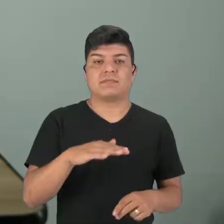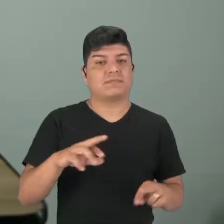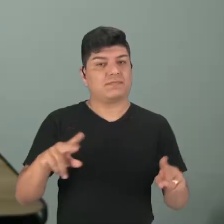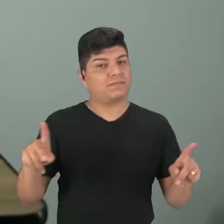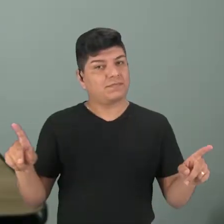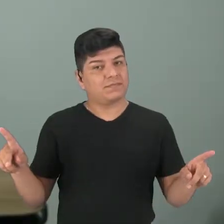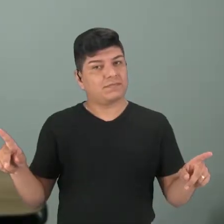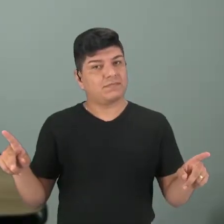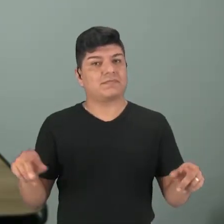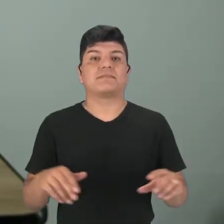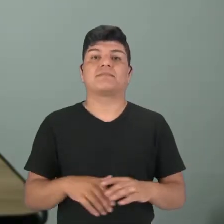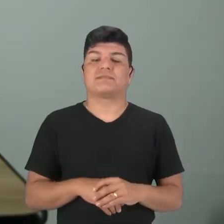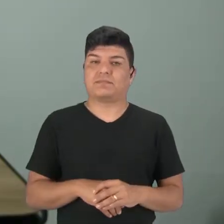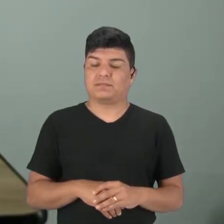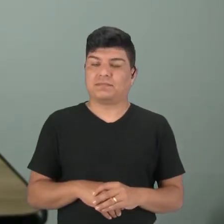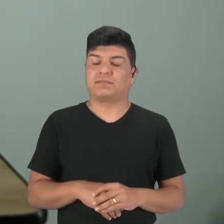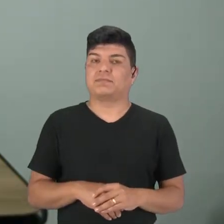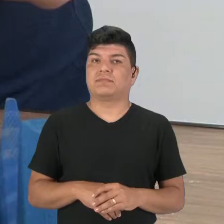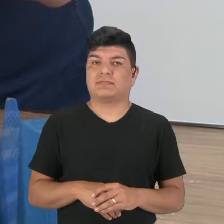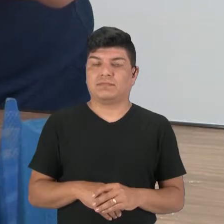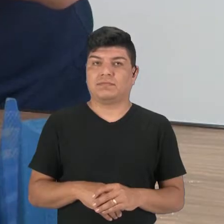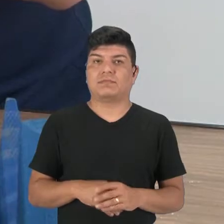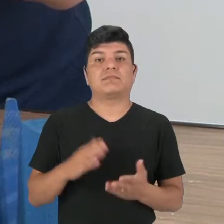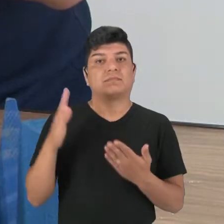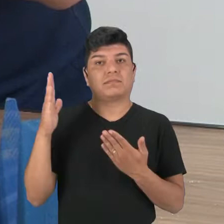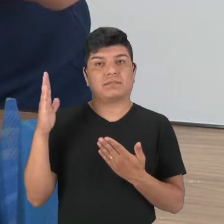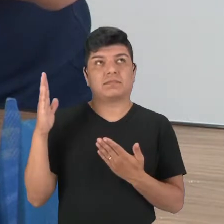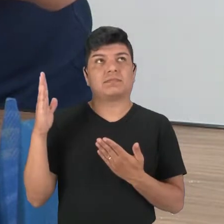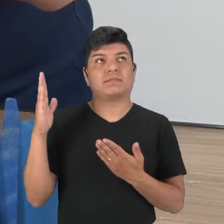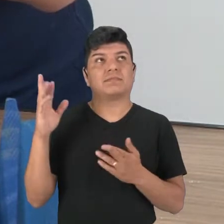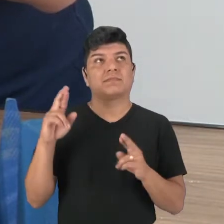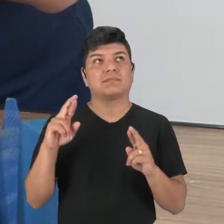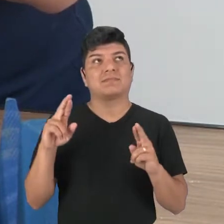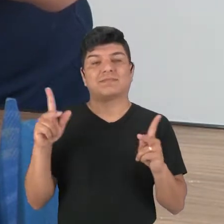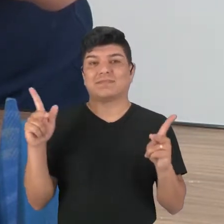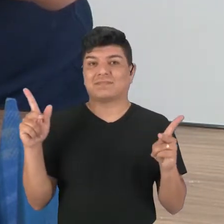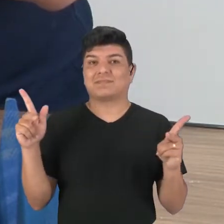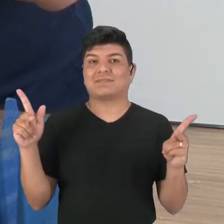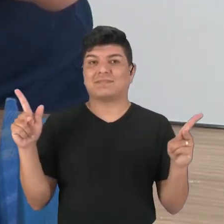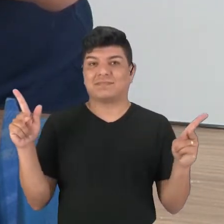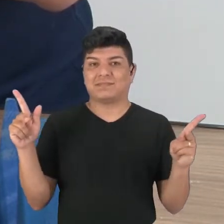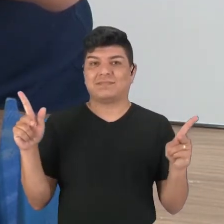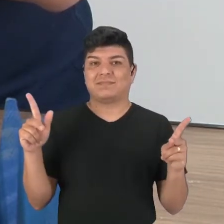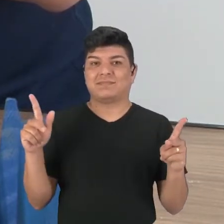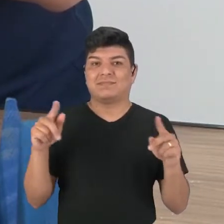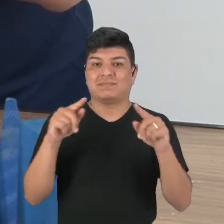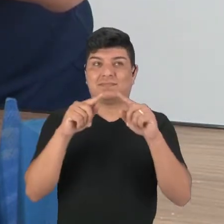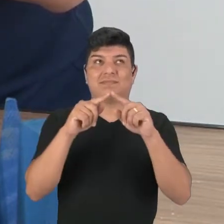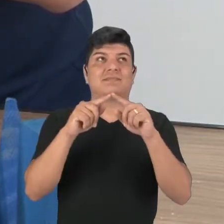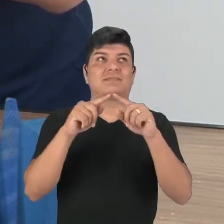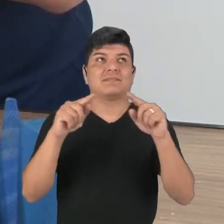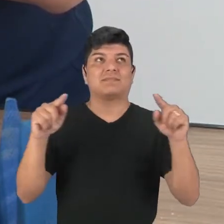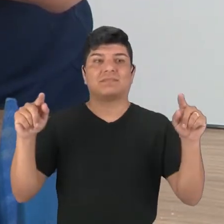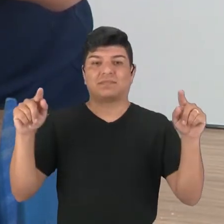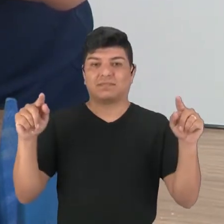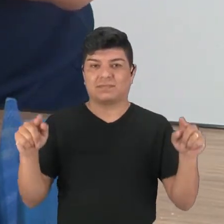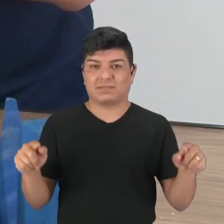diferença? Então, nós temos... E essa daqui, que diferente, olha só. Uma base retangular,